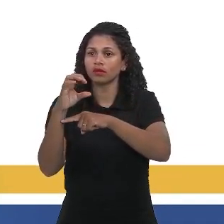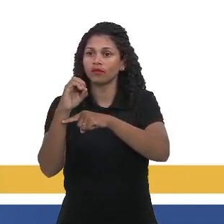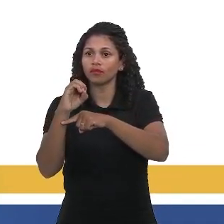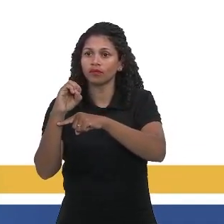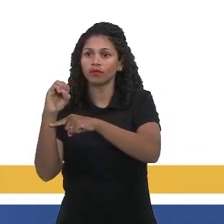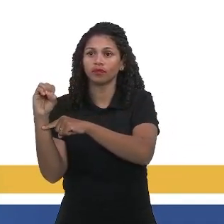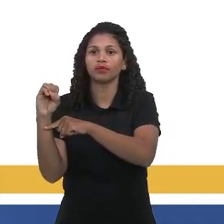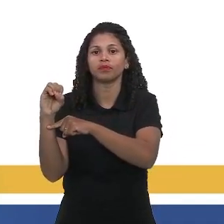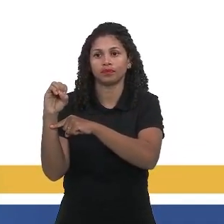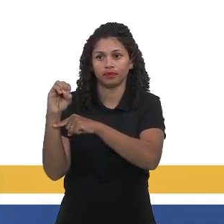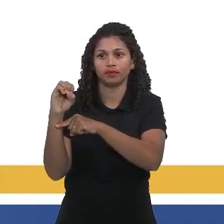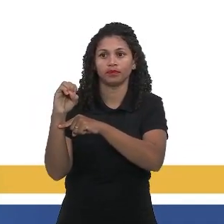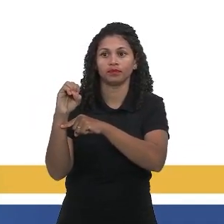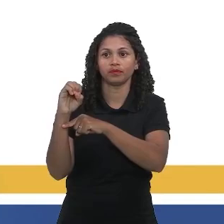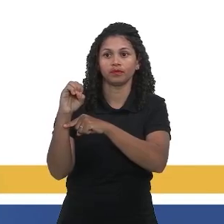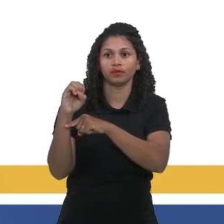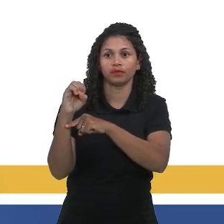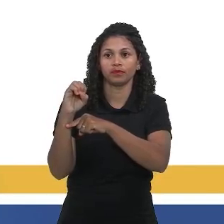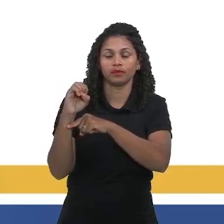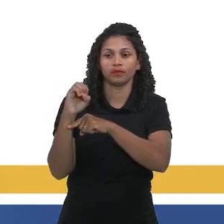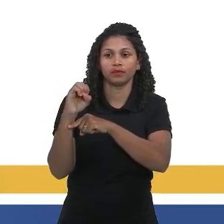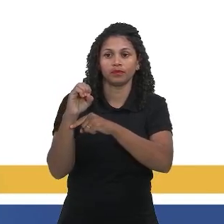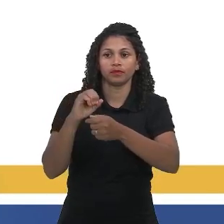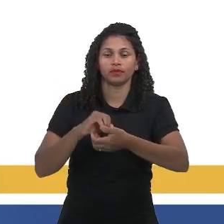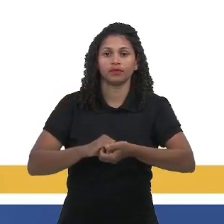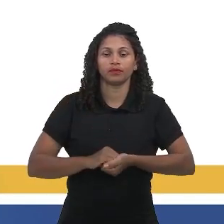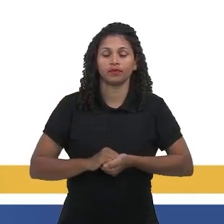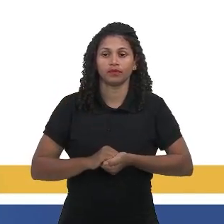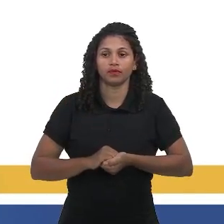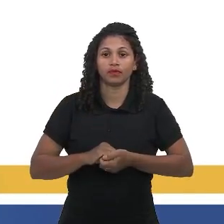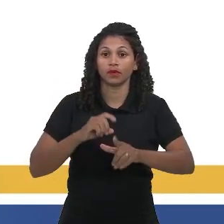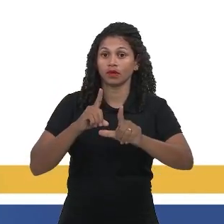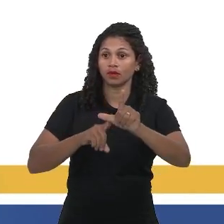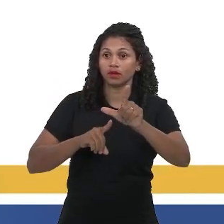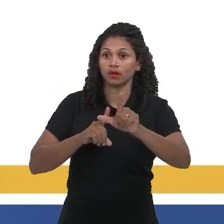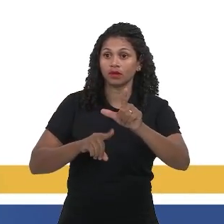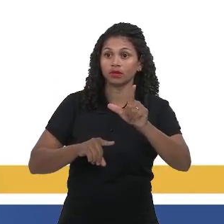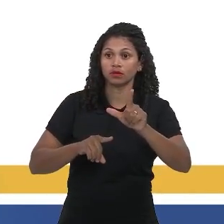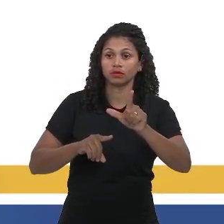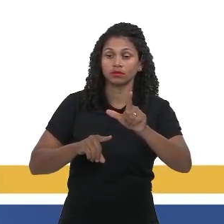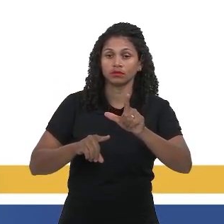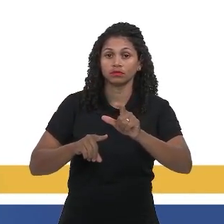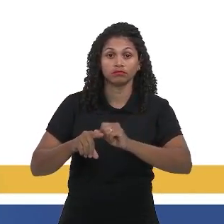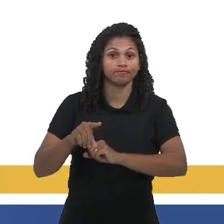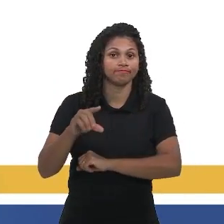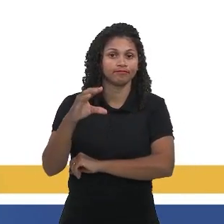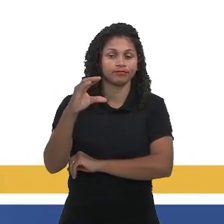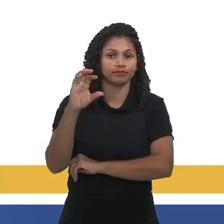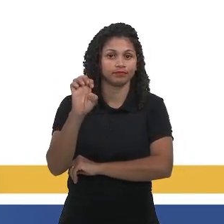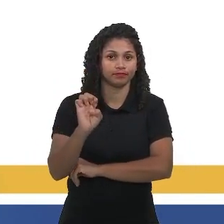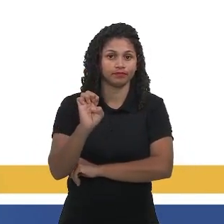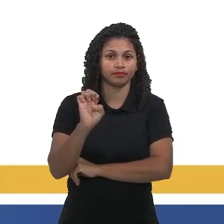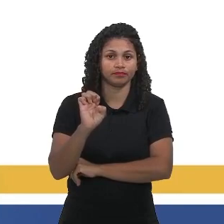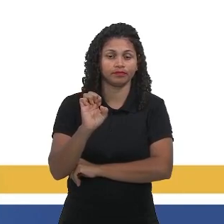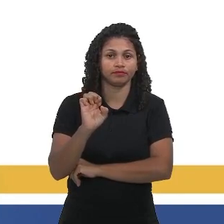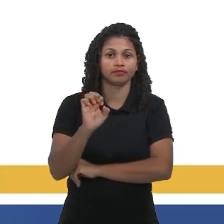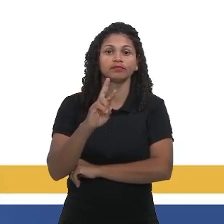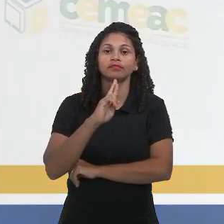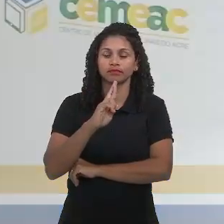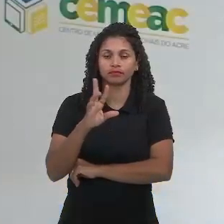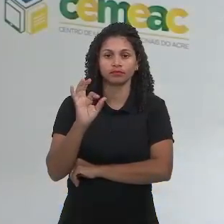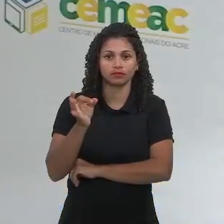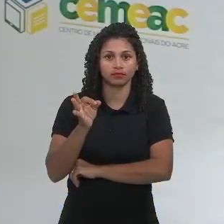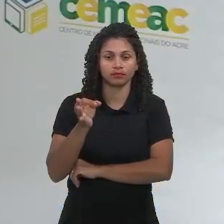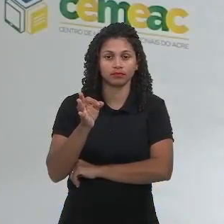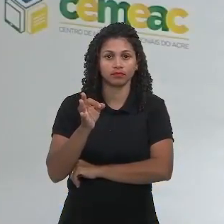resposta lá gente 1 para 500.000 isso vai dar a letra e como alternativa correta